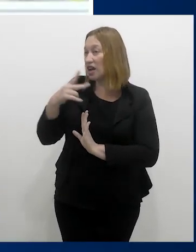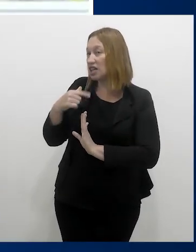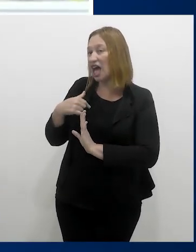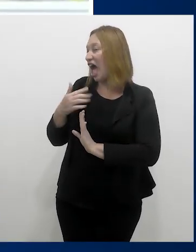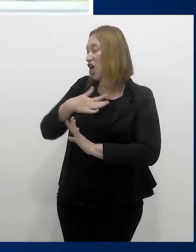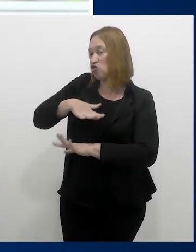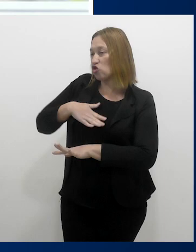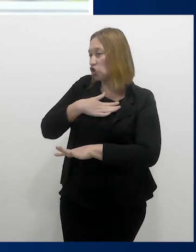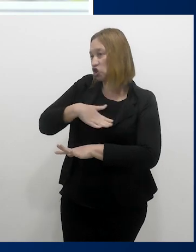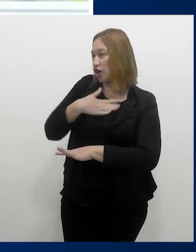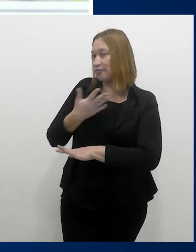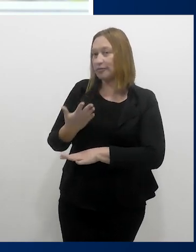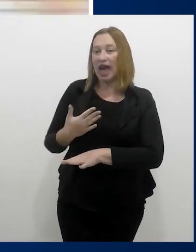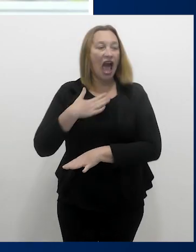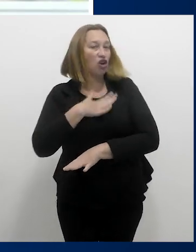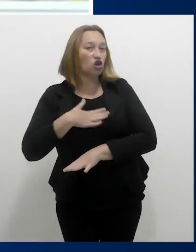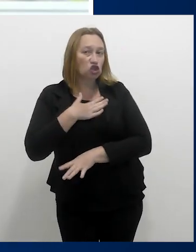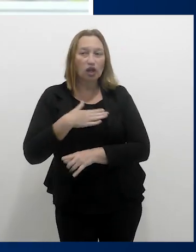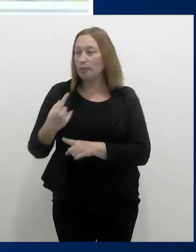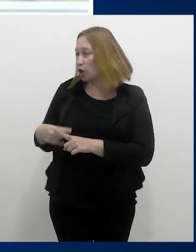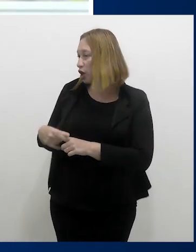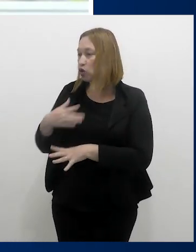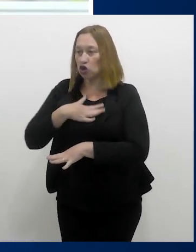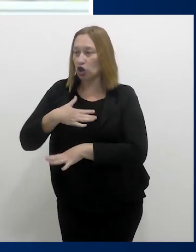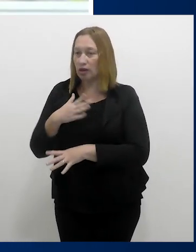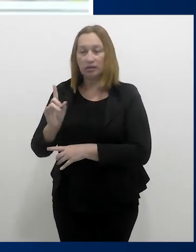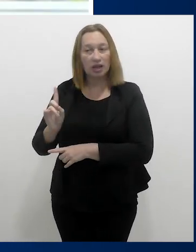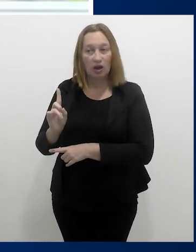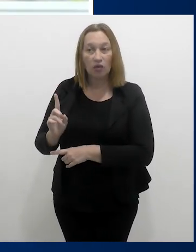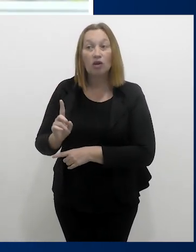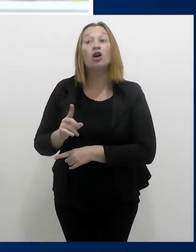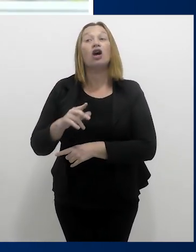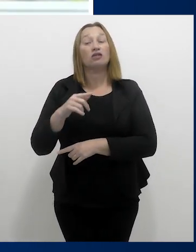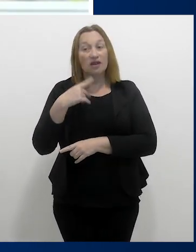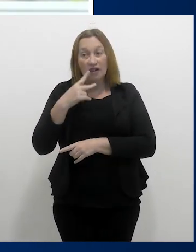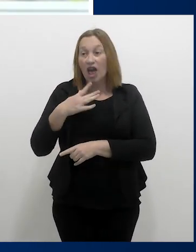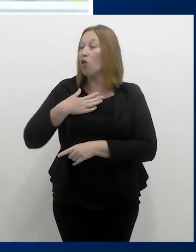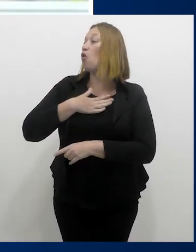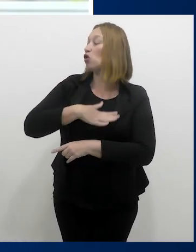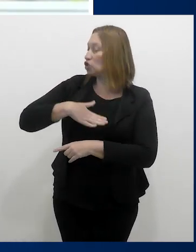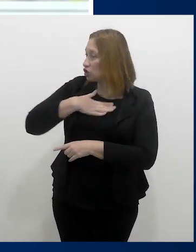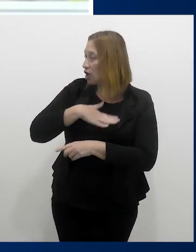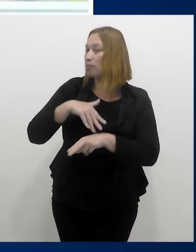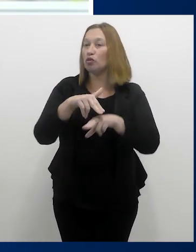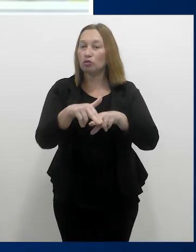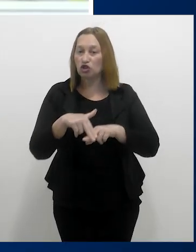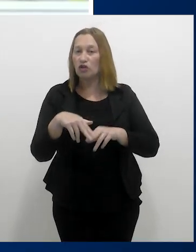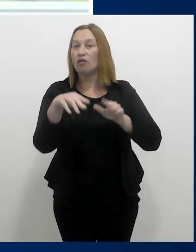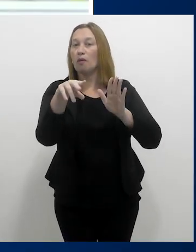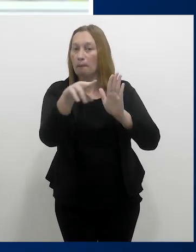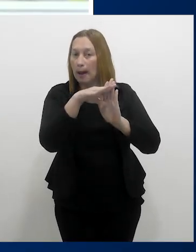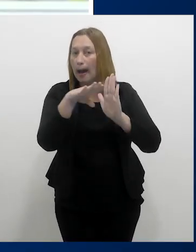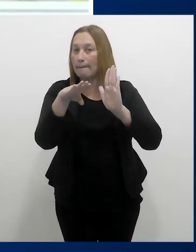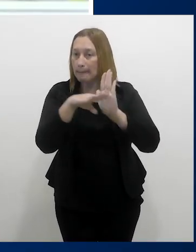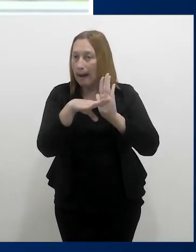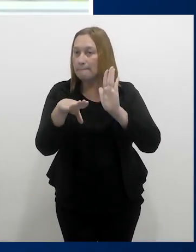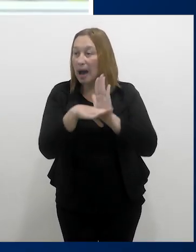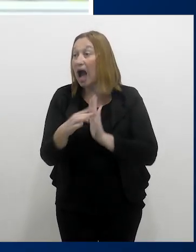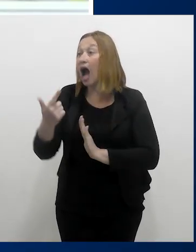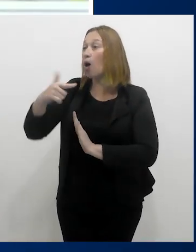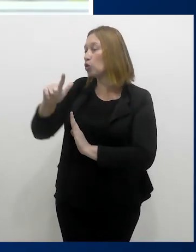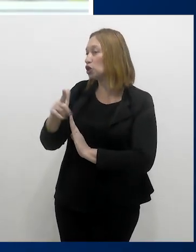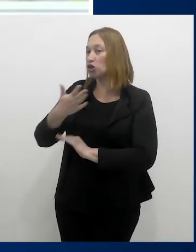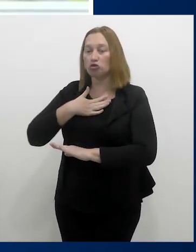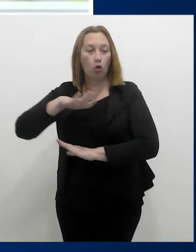assim, eu gostei. Eu gostei porque eu gostei. Não, você vai dizer, eu gostei por causa disso, disso, disso. A outra pessoa pode dizer,